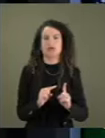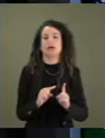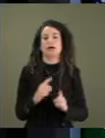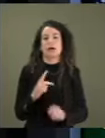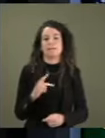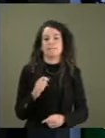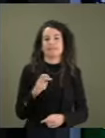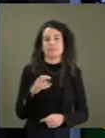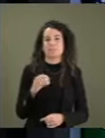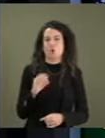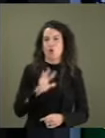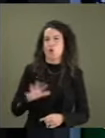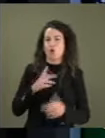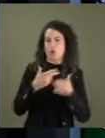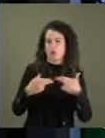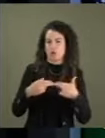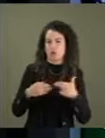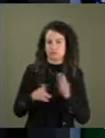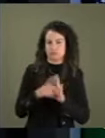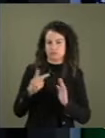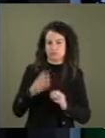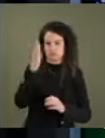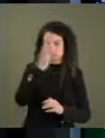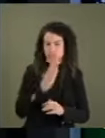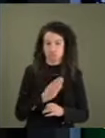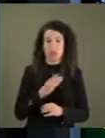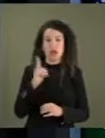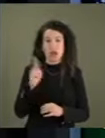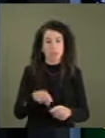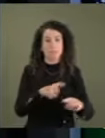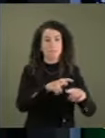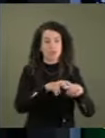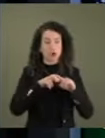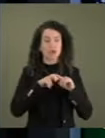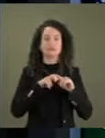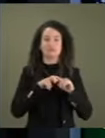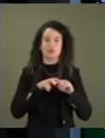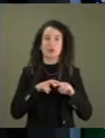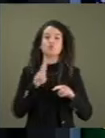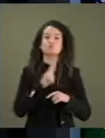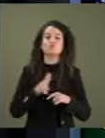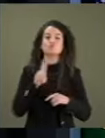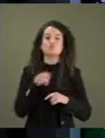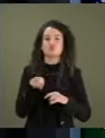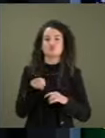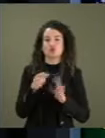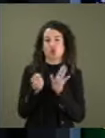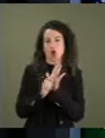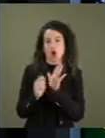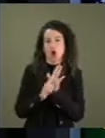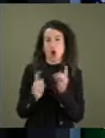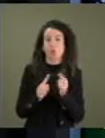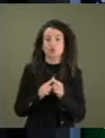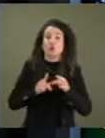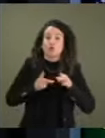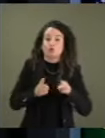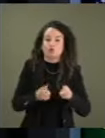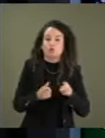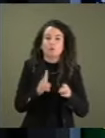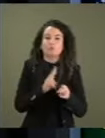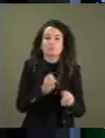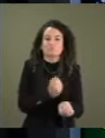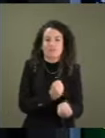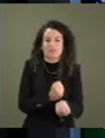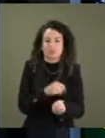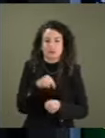são cometidos por usuários de drogas, para manter o vício. E mais da metade